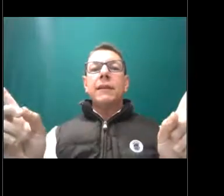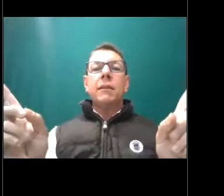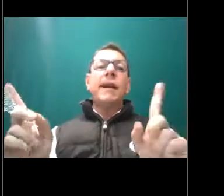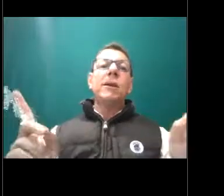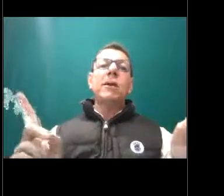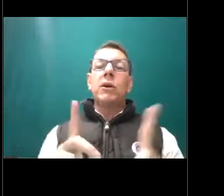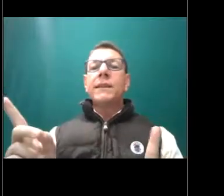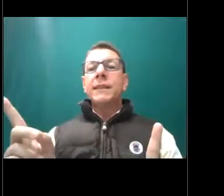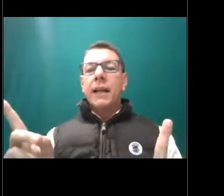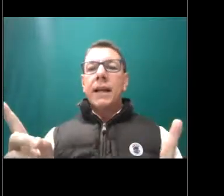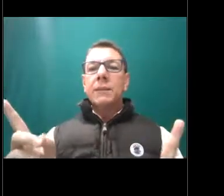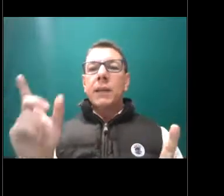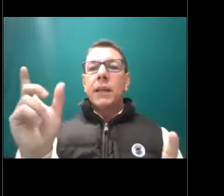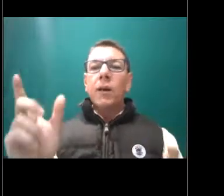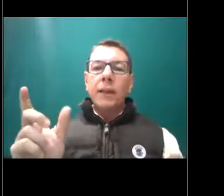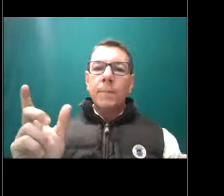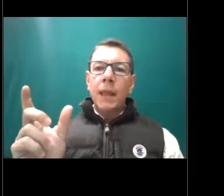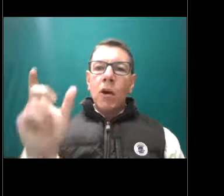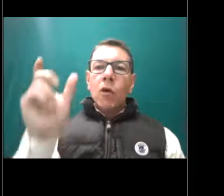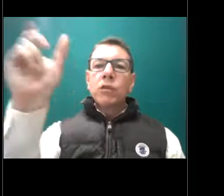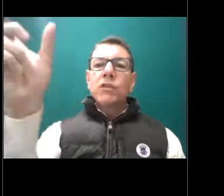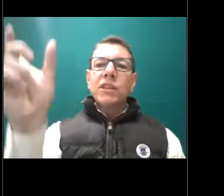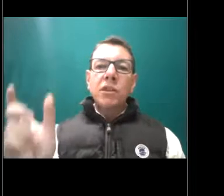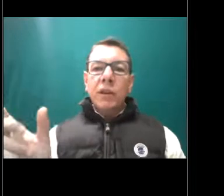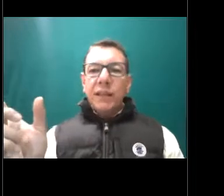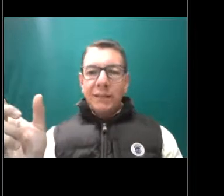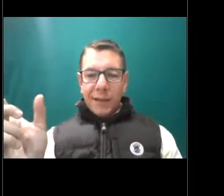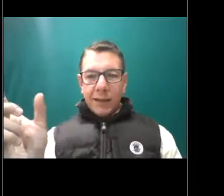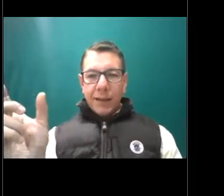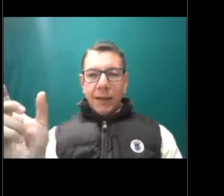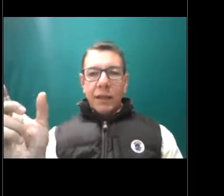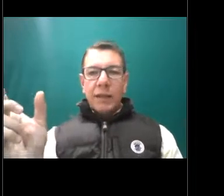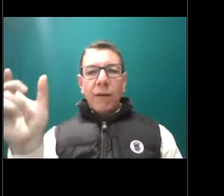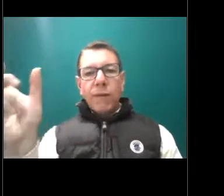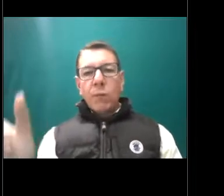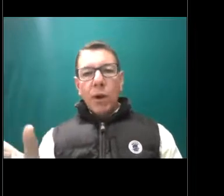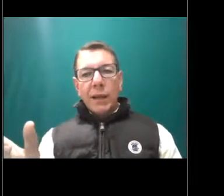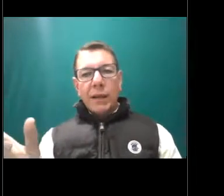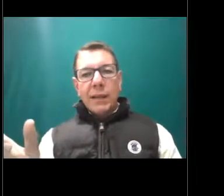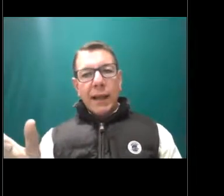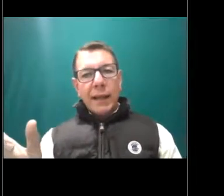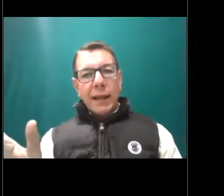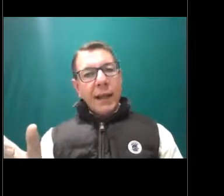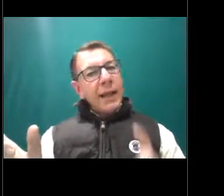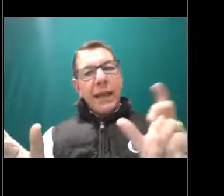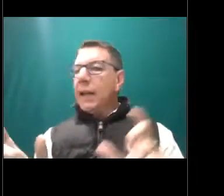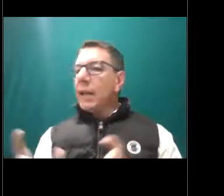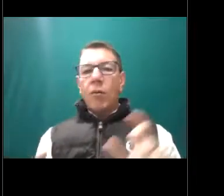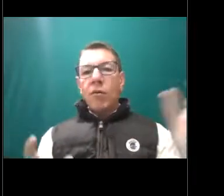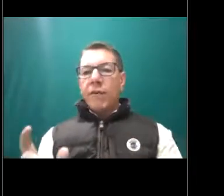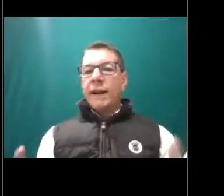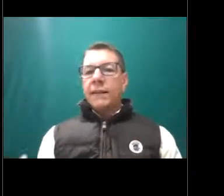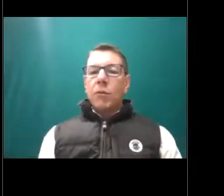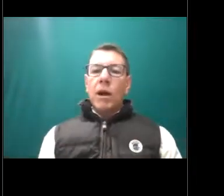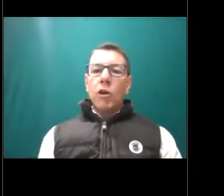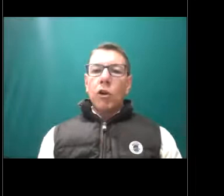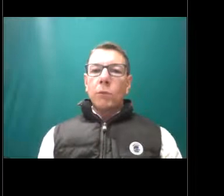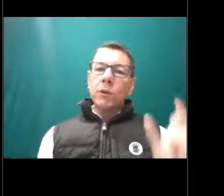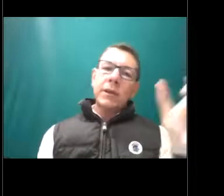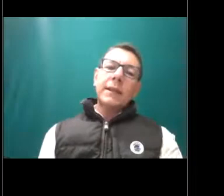outros S's, o S do solo e o S da silagem. Porque notem, o nutricionista que está formulando a dieta, ele não